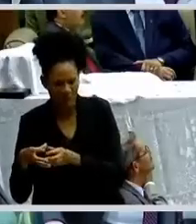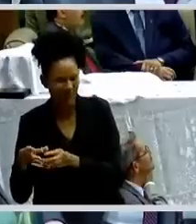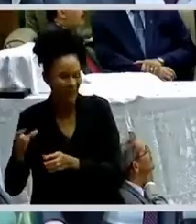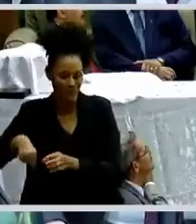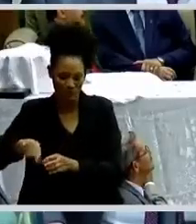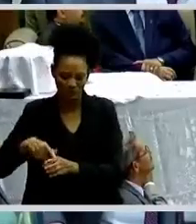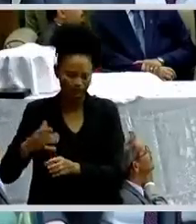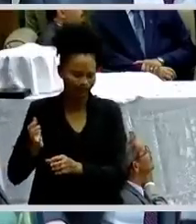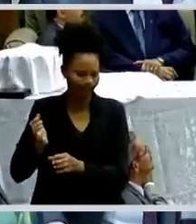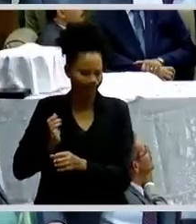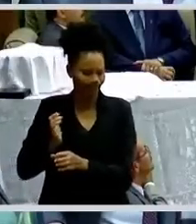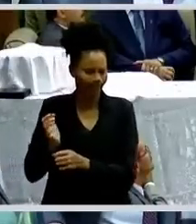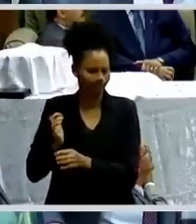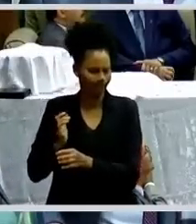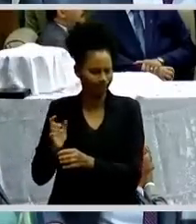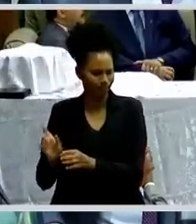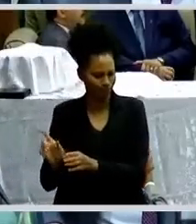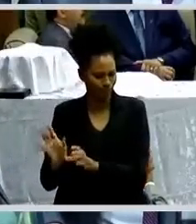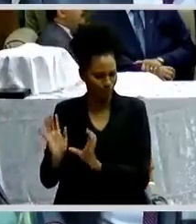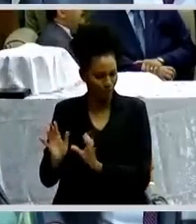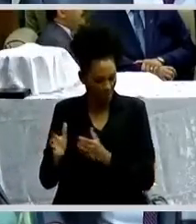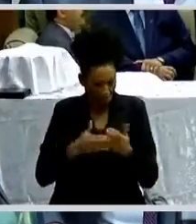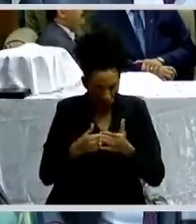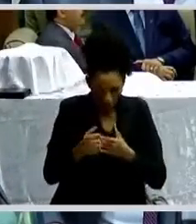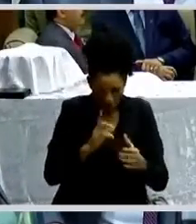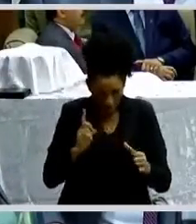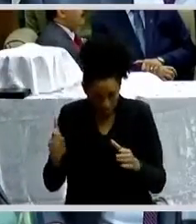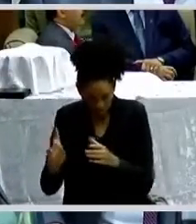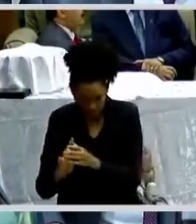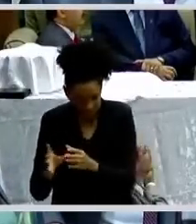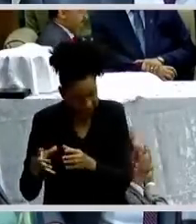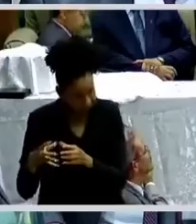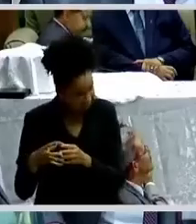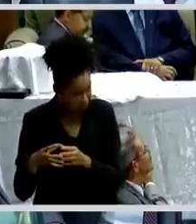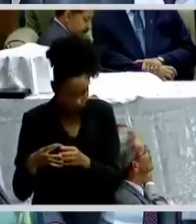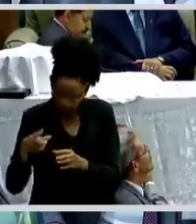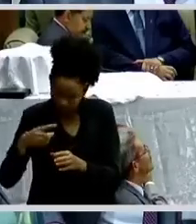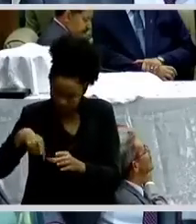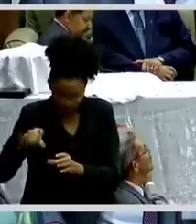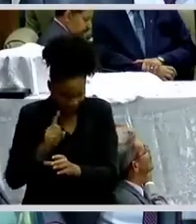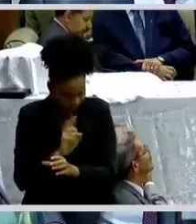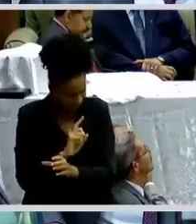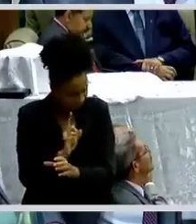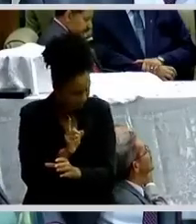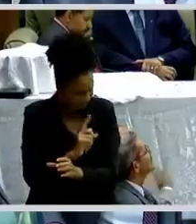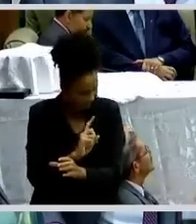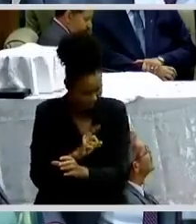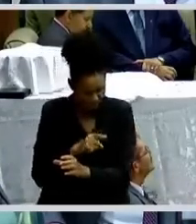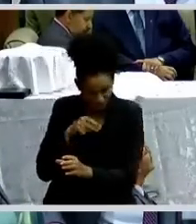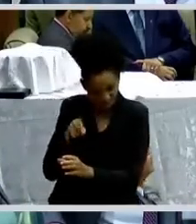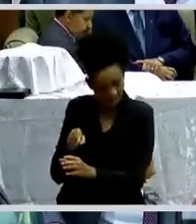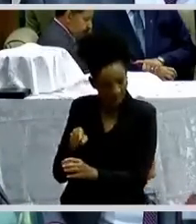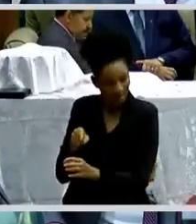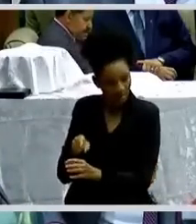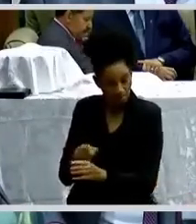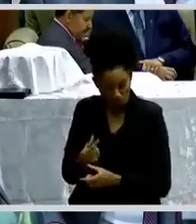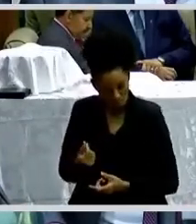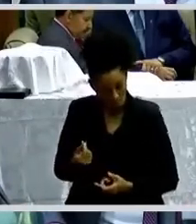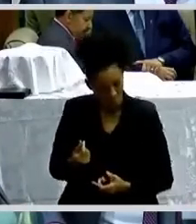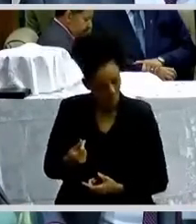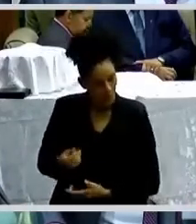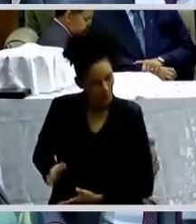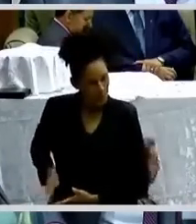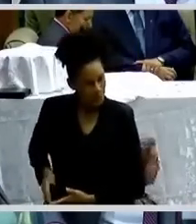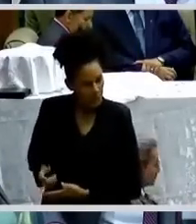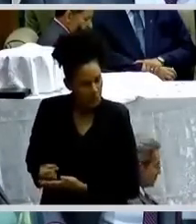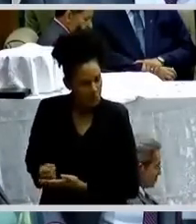nobre. Não era qualquer pessoa que se tornava um saduceu. Ele tinha que ter capital, tinha que